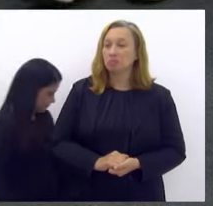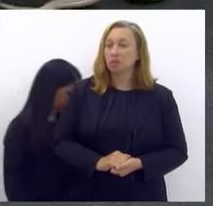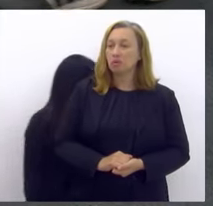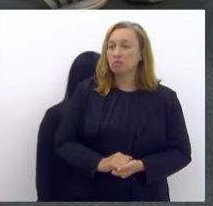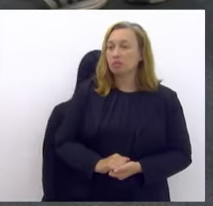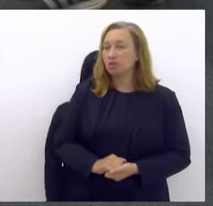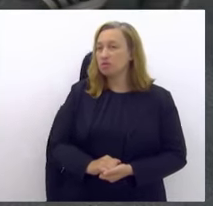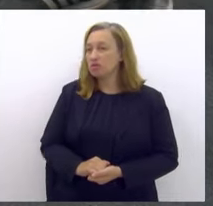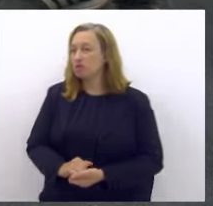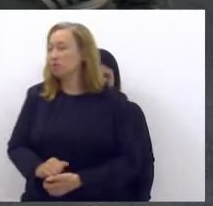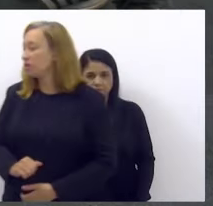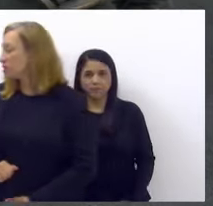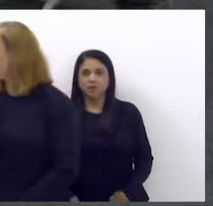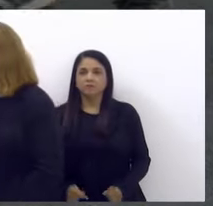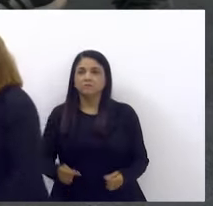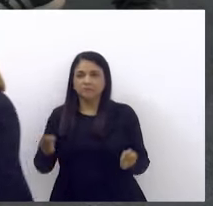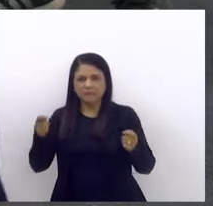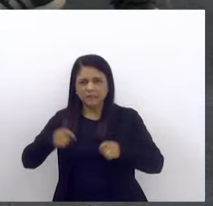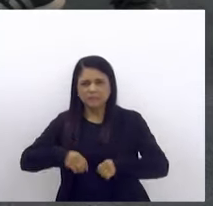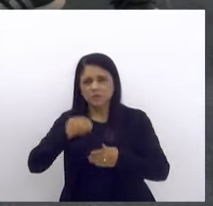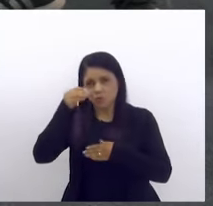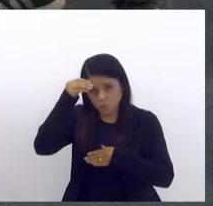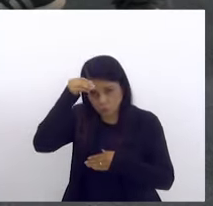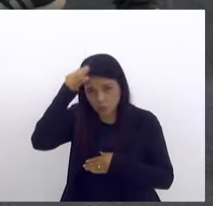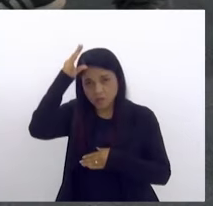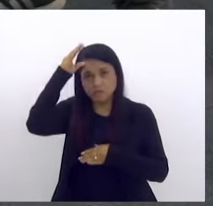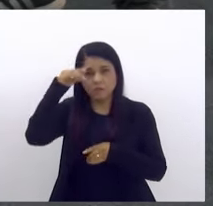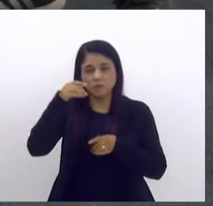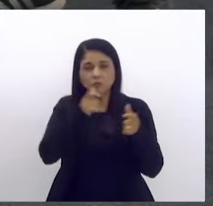produção do conhecimento também para lugares